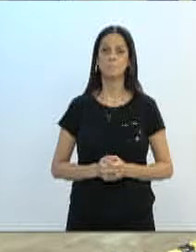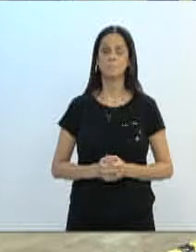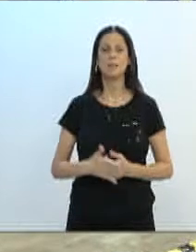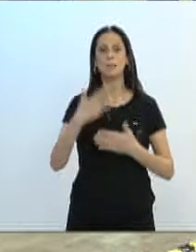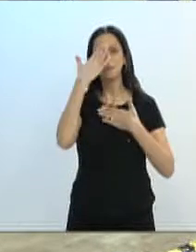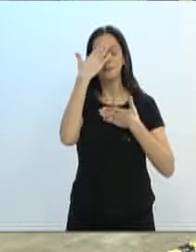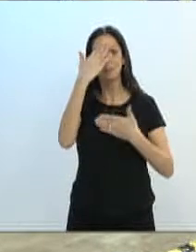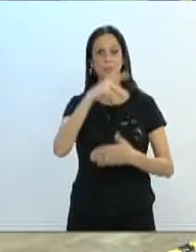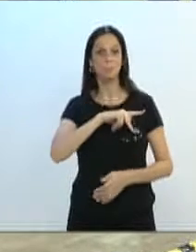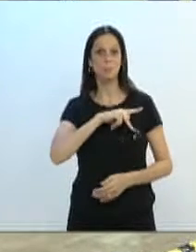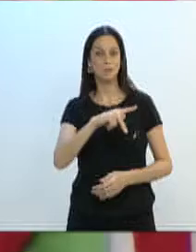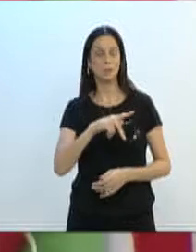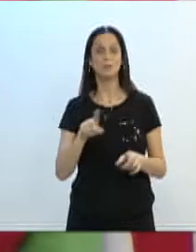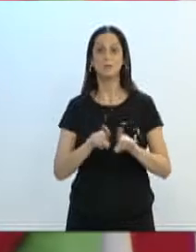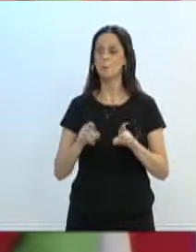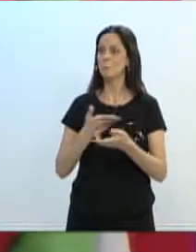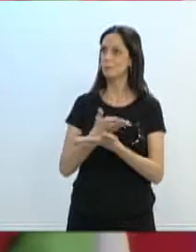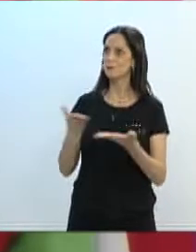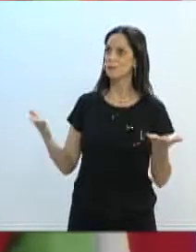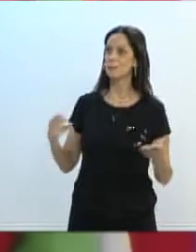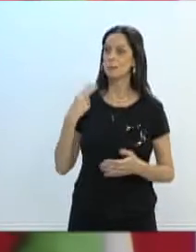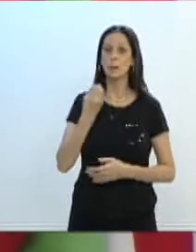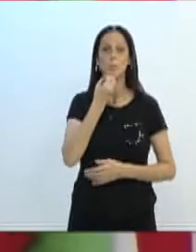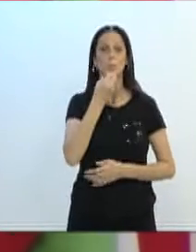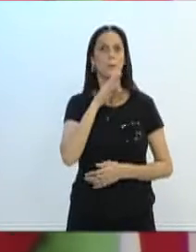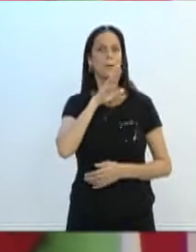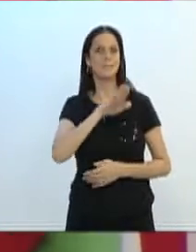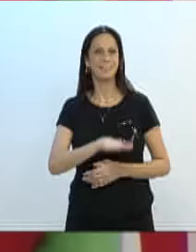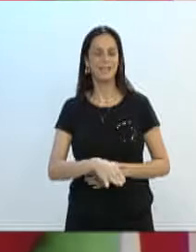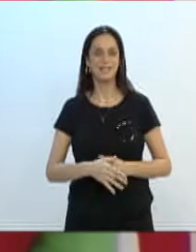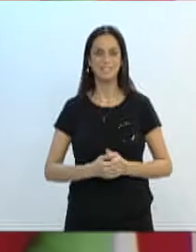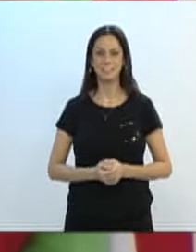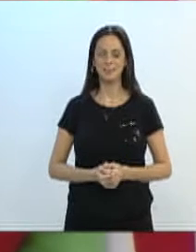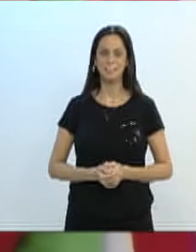Obrigado, presidente. Obrigado, senhores vereadores. Boa tarde.